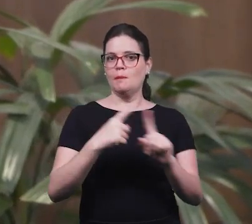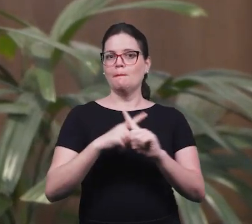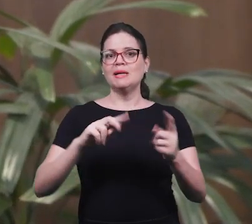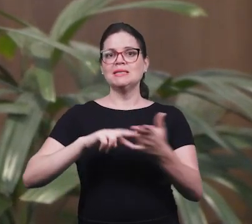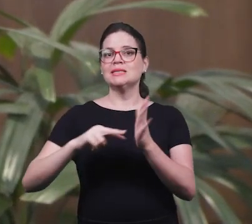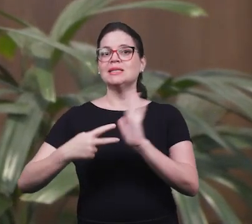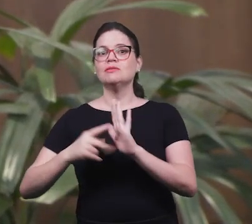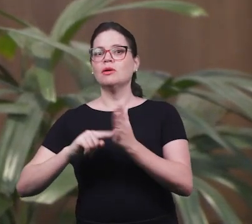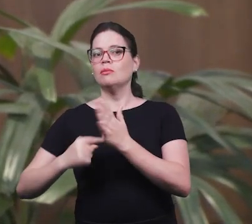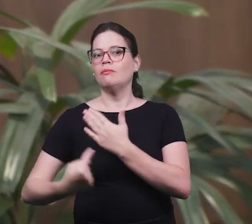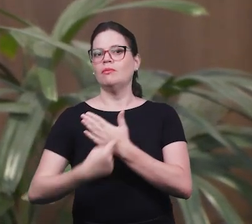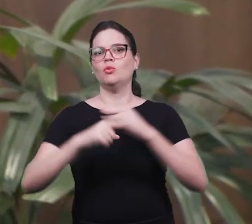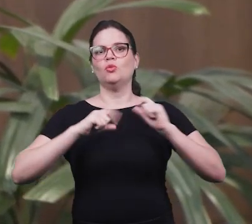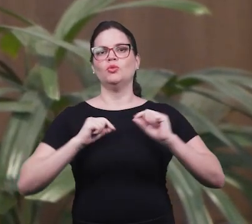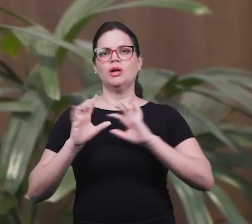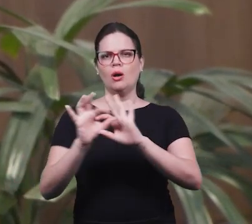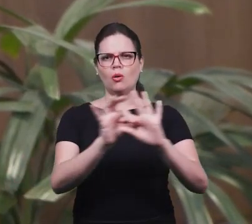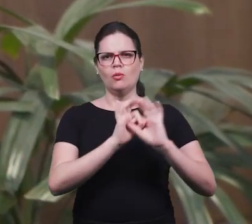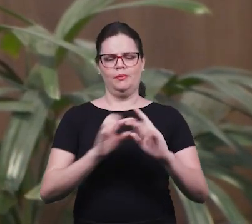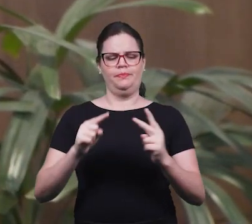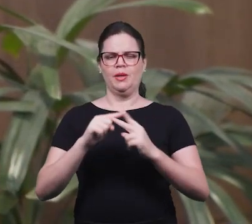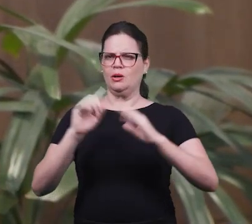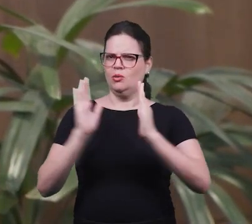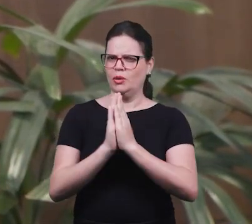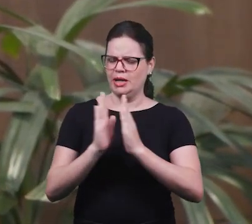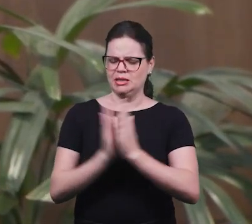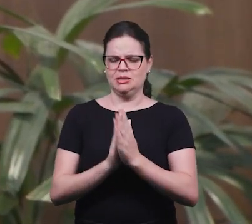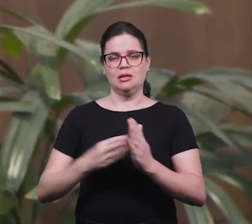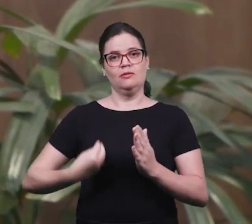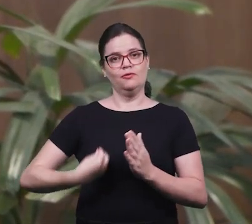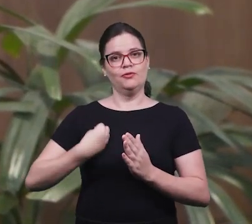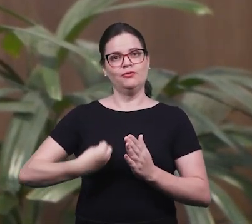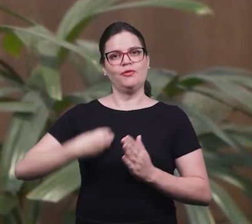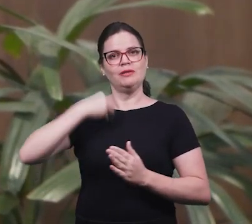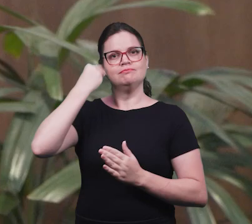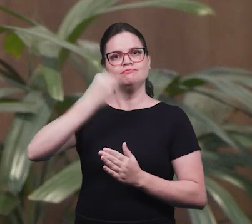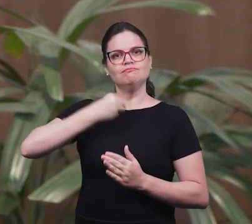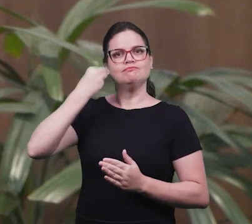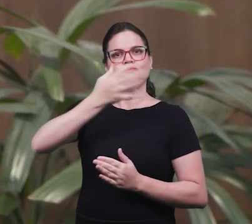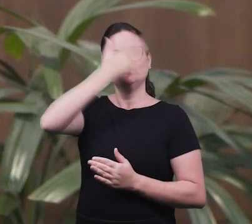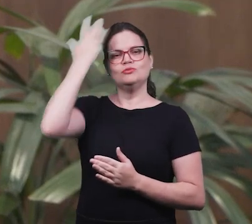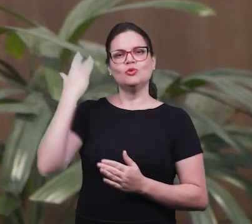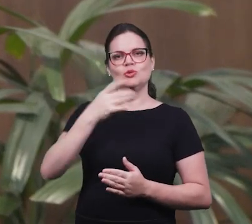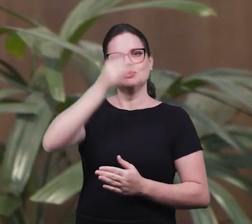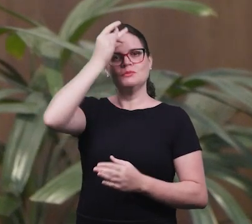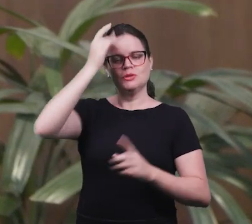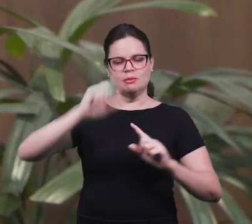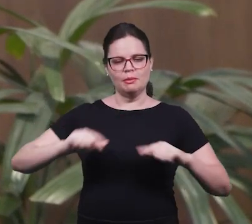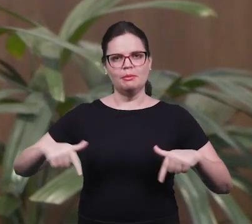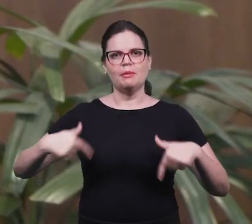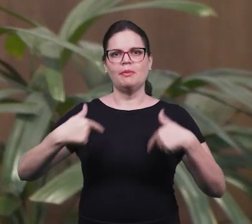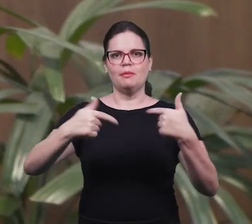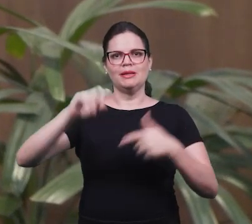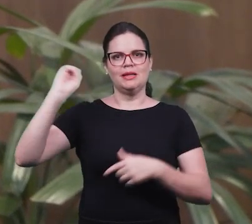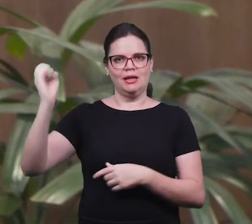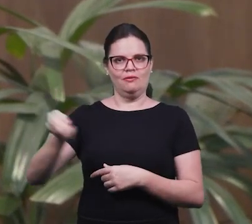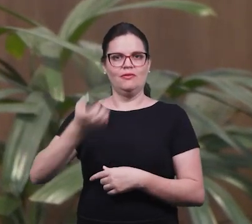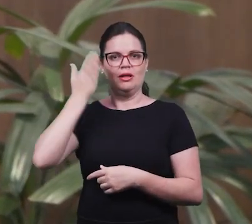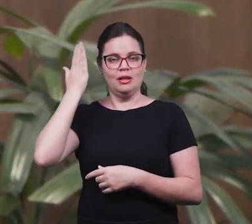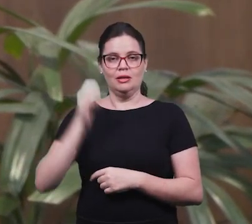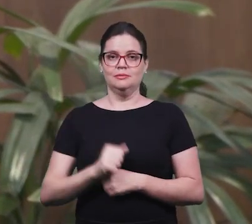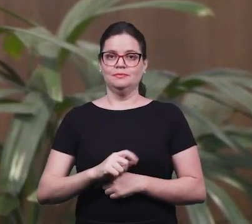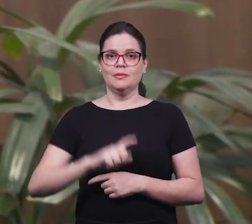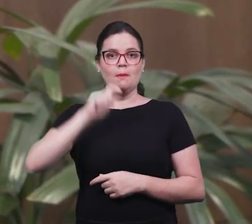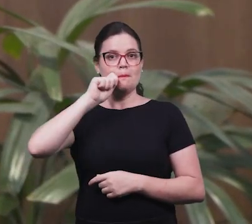nas orações, na comunhão e vivendo aquilo que o Espírito Santo tem determinado para ela. Ou seja,